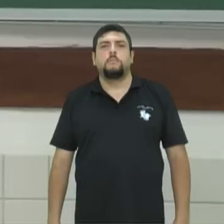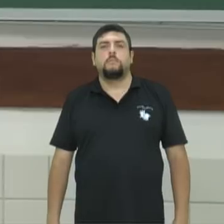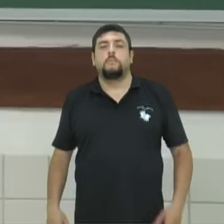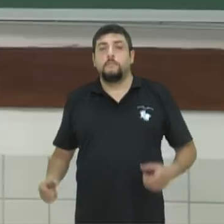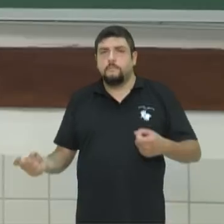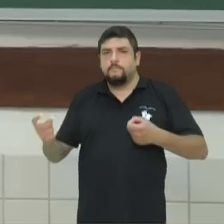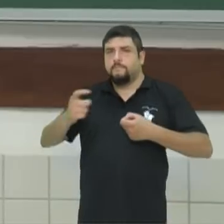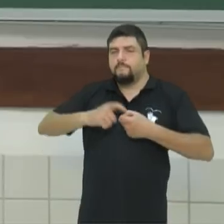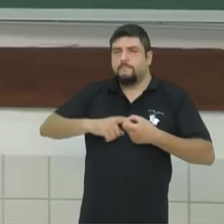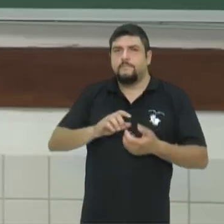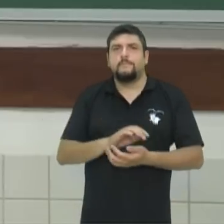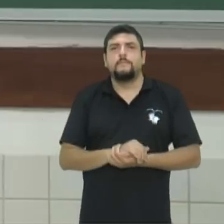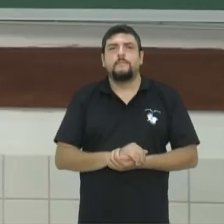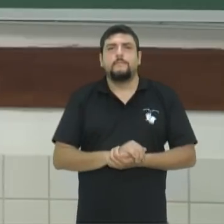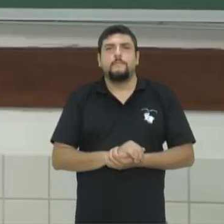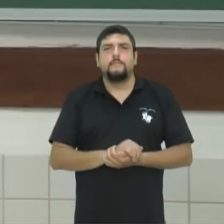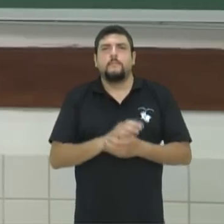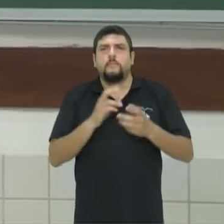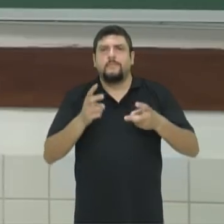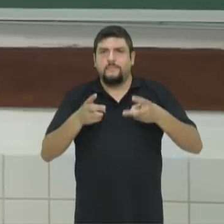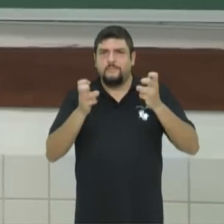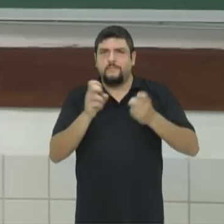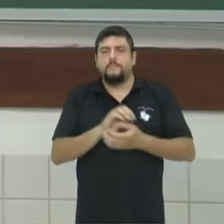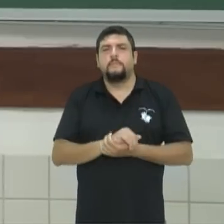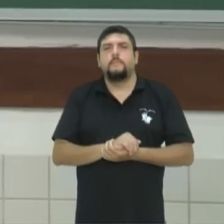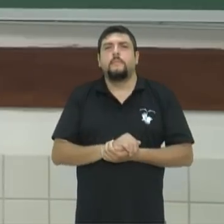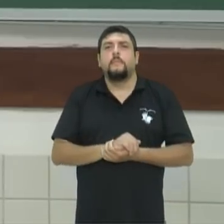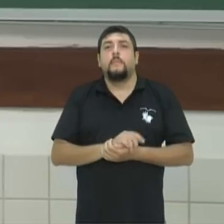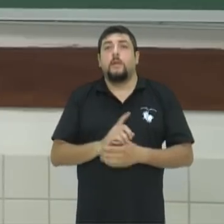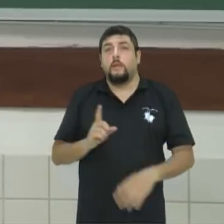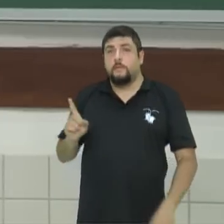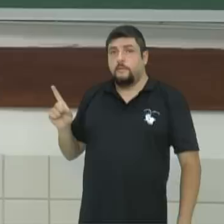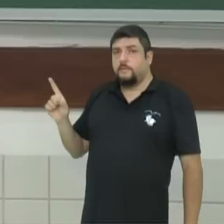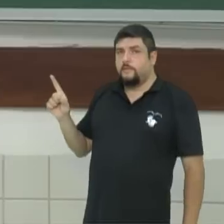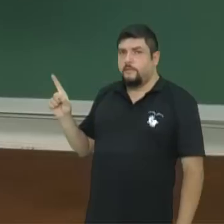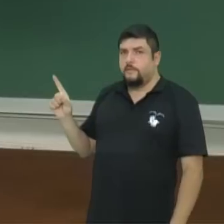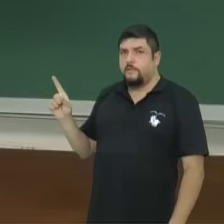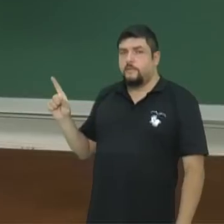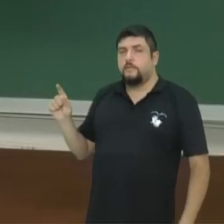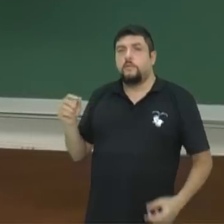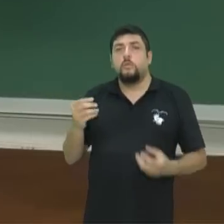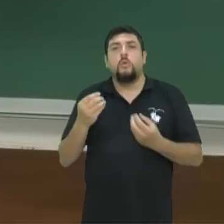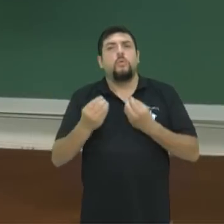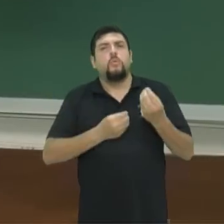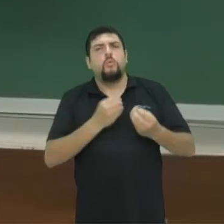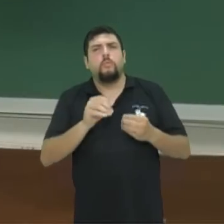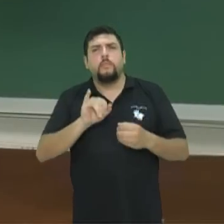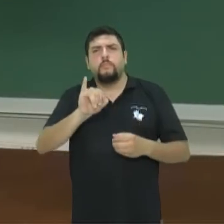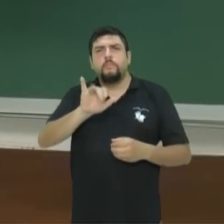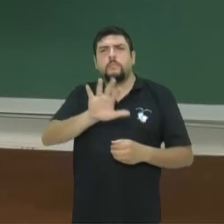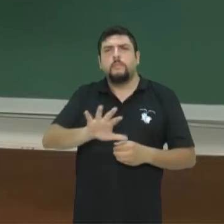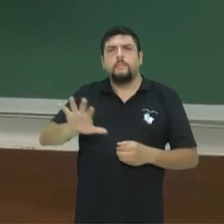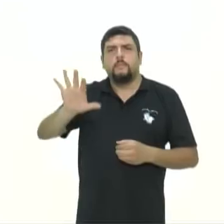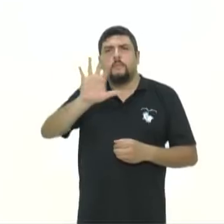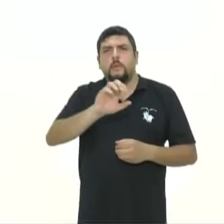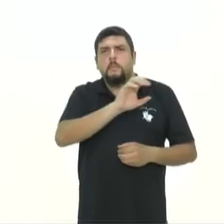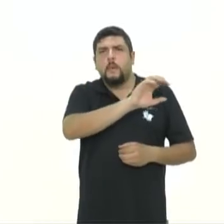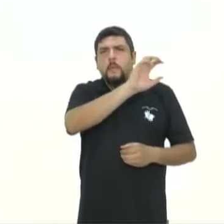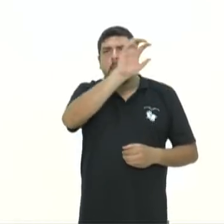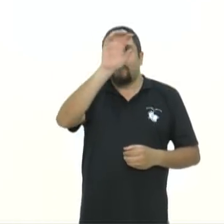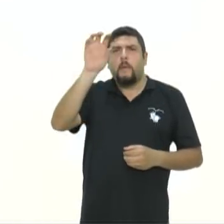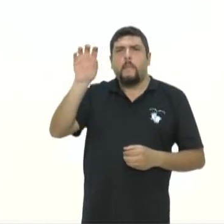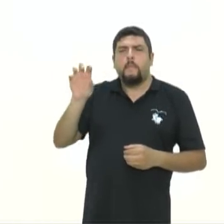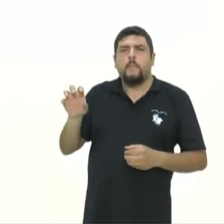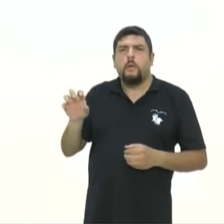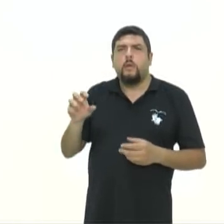Retornando então, pessoal, observem lá. Uma possibilidade seria a gente afirmar o quê? Que as pessoas precisam poupar, economizar dinheiro